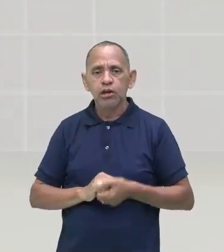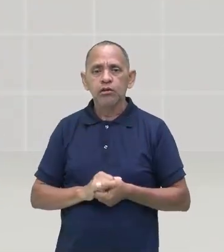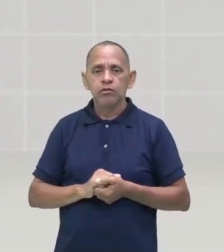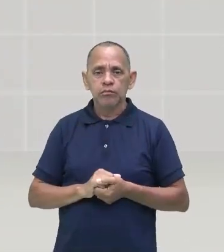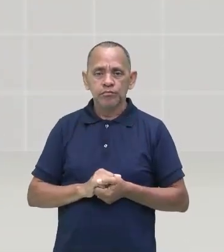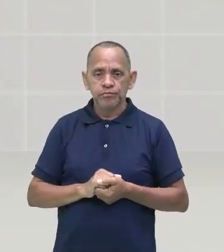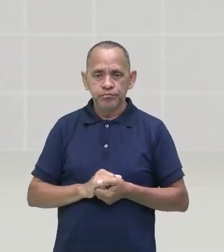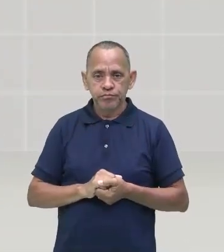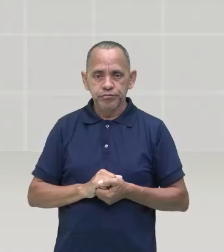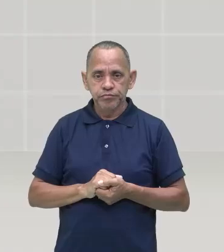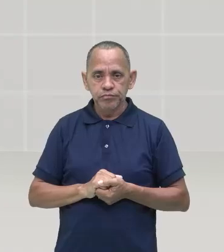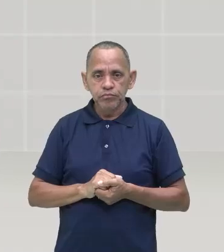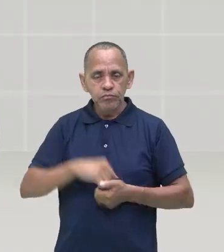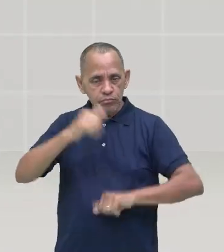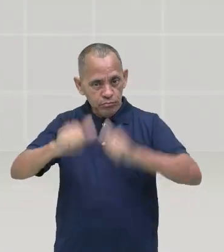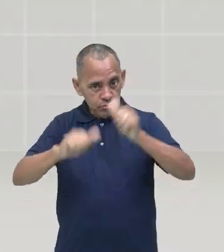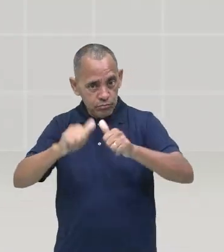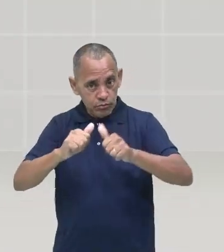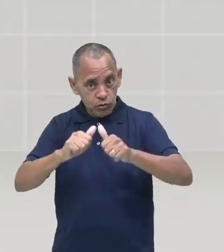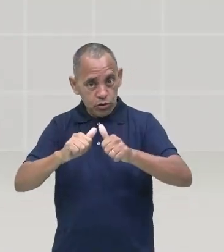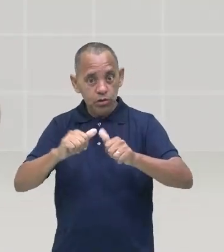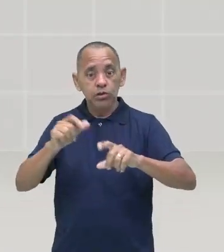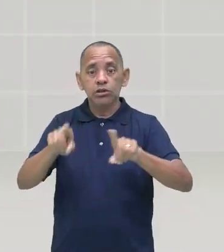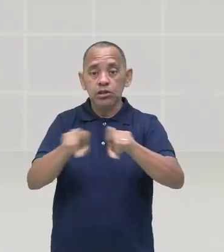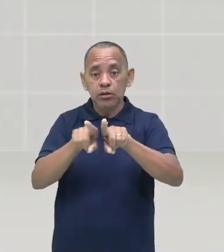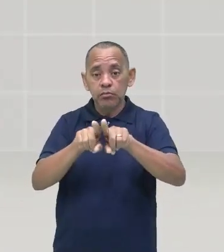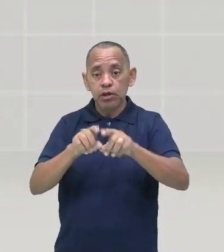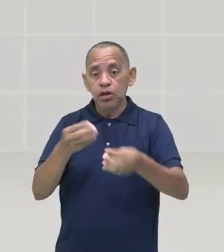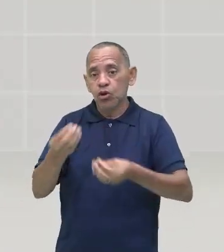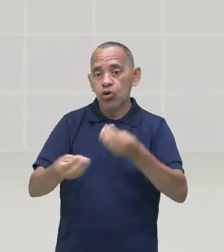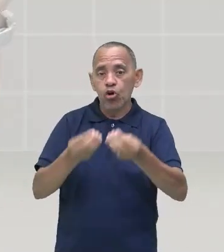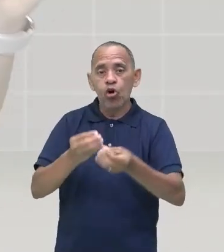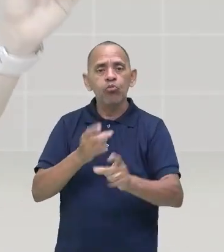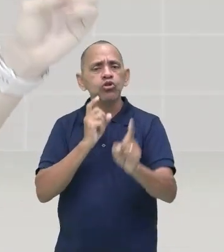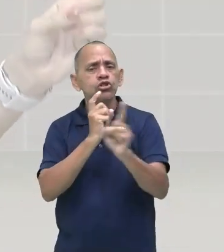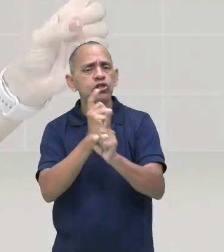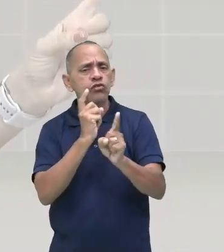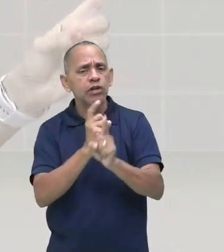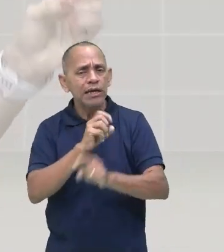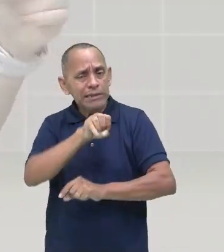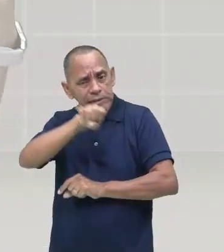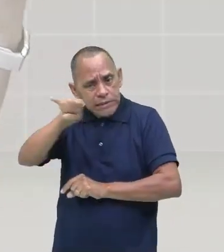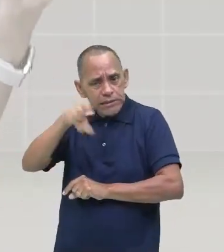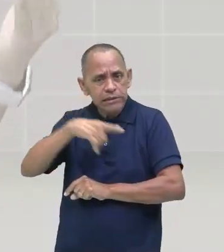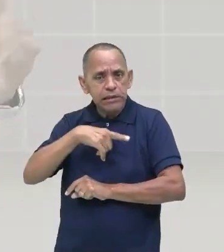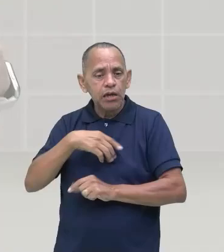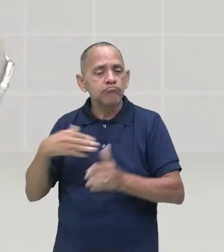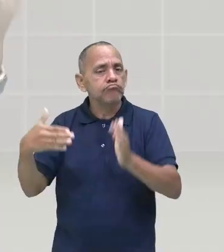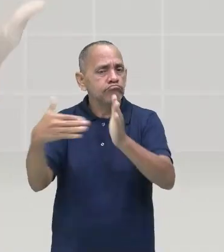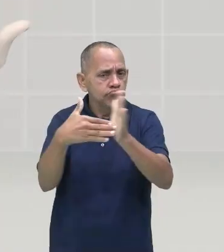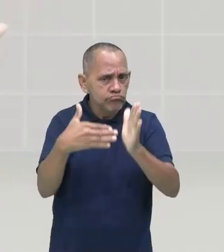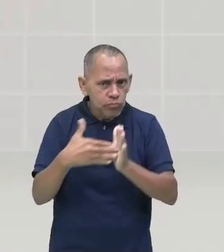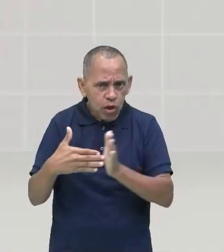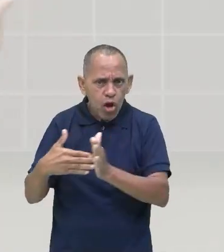formativa. Nesse primeiro ciclo da avaliação formativa, nós vamos identificar se as intervenções e